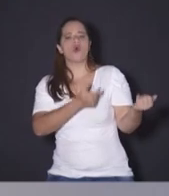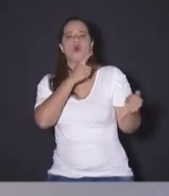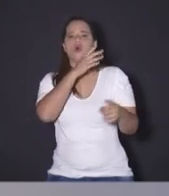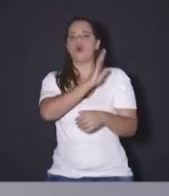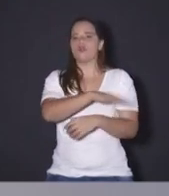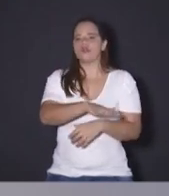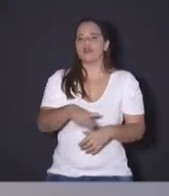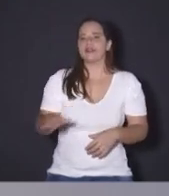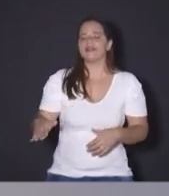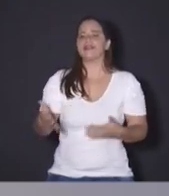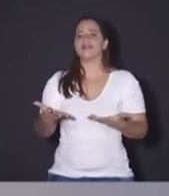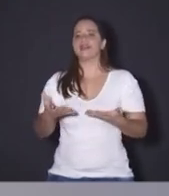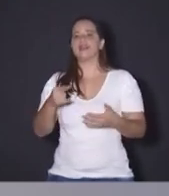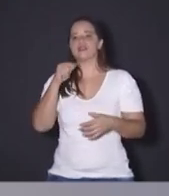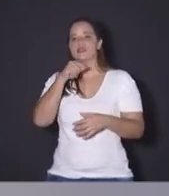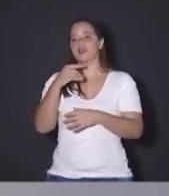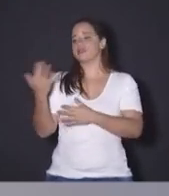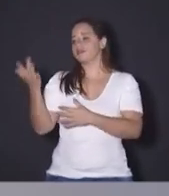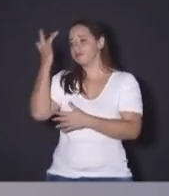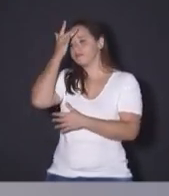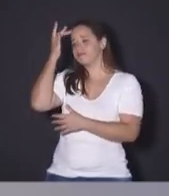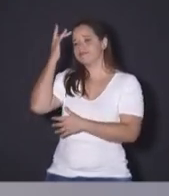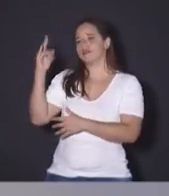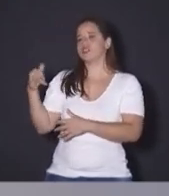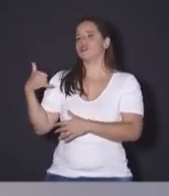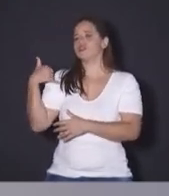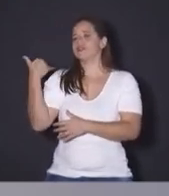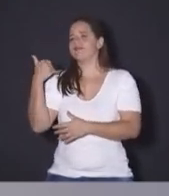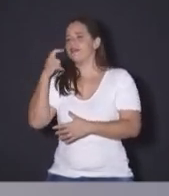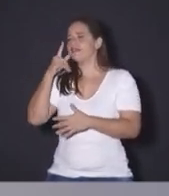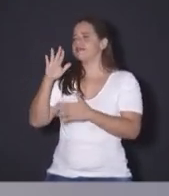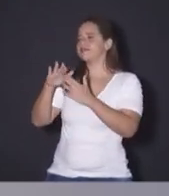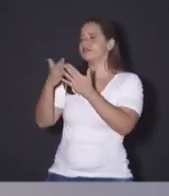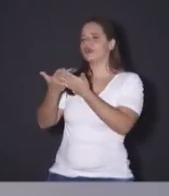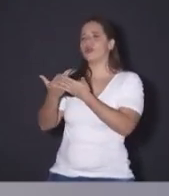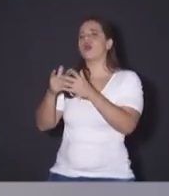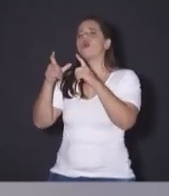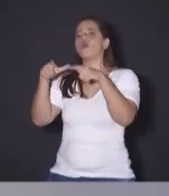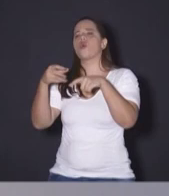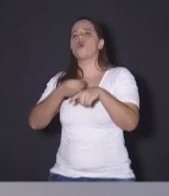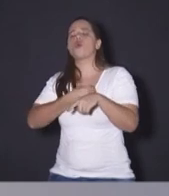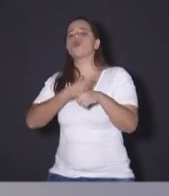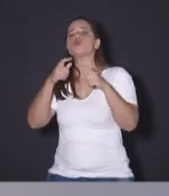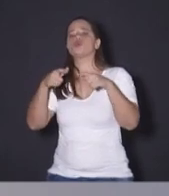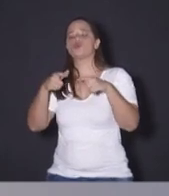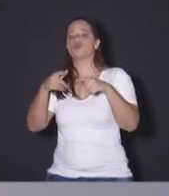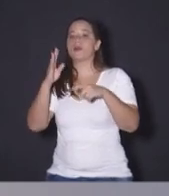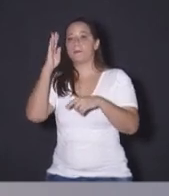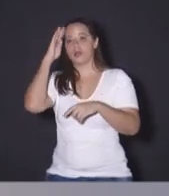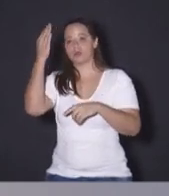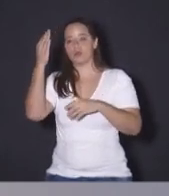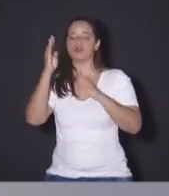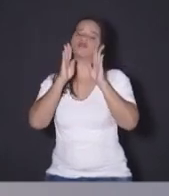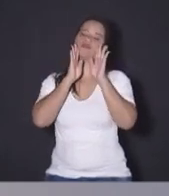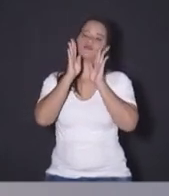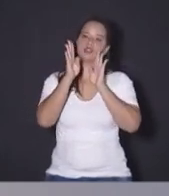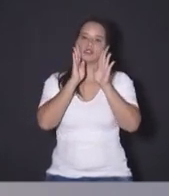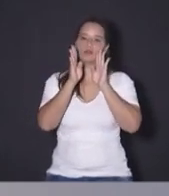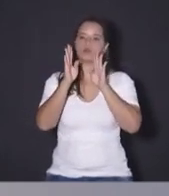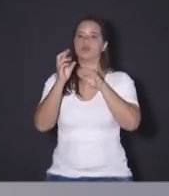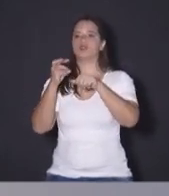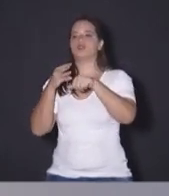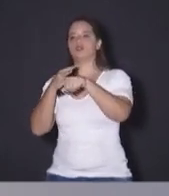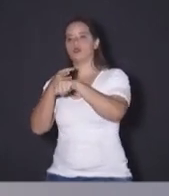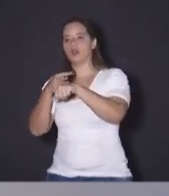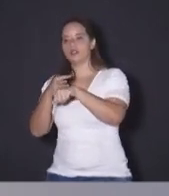crianças é esses adolescentes em idade escolar estão eles estão principalmente no facebook no hati